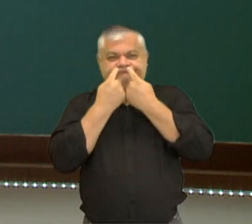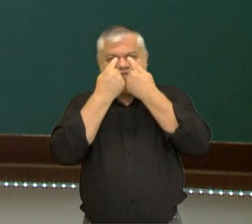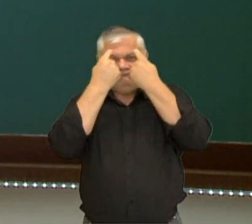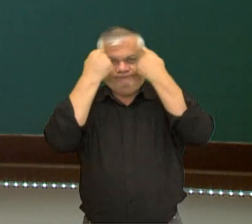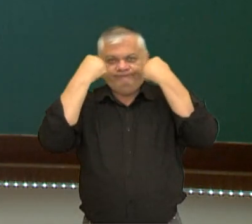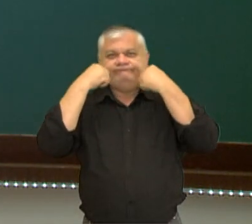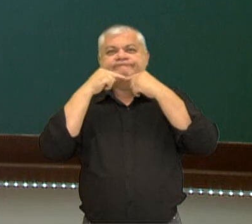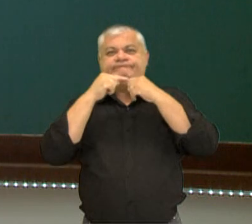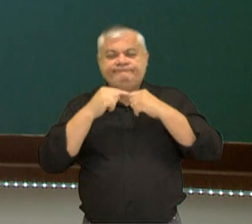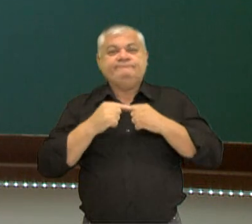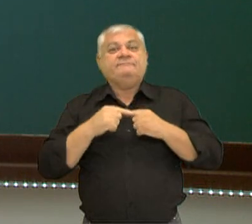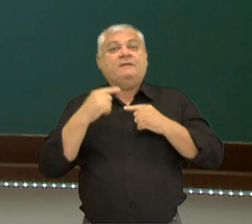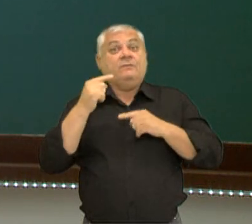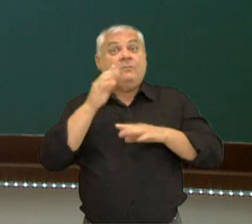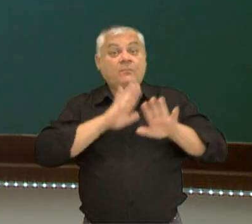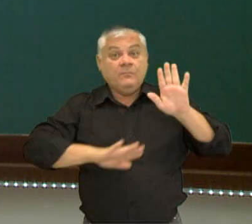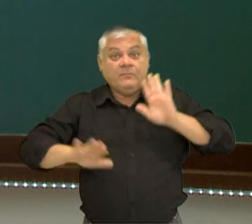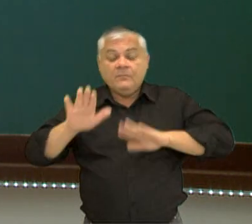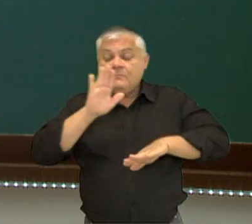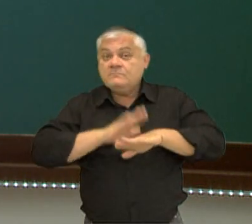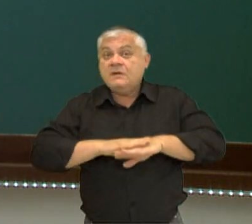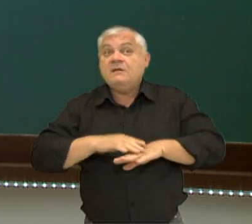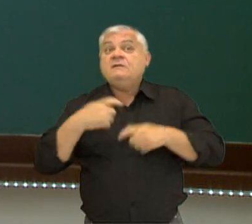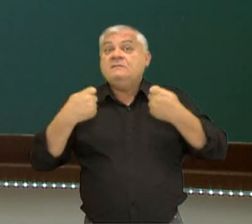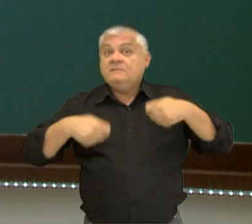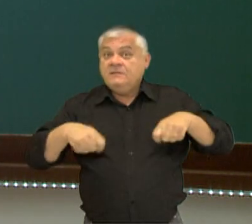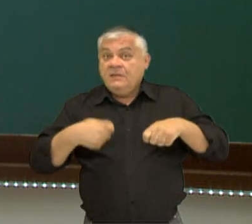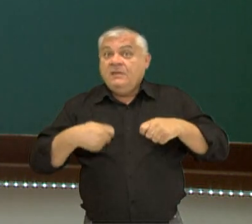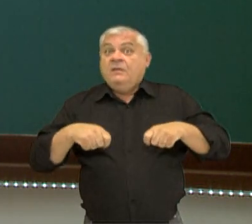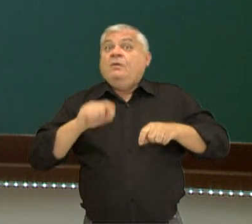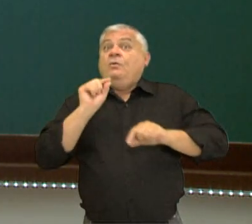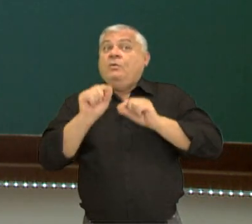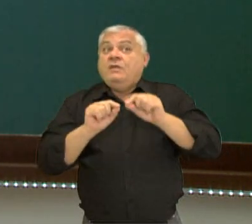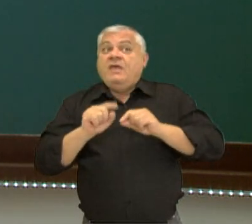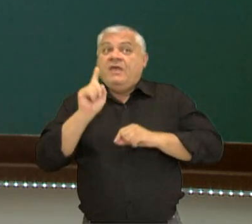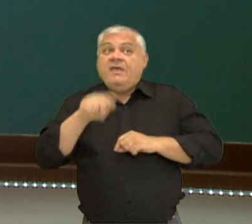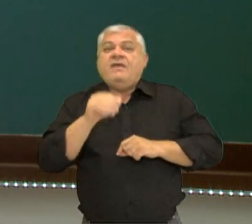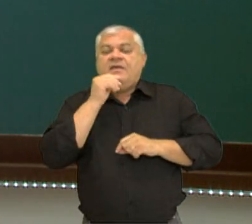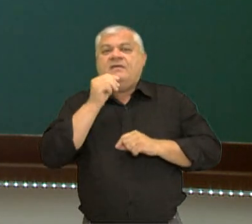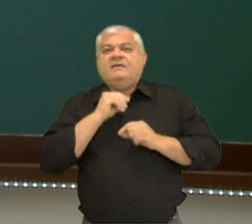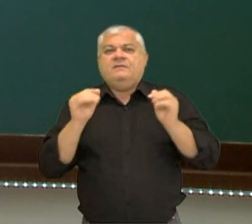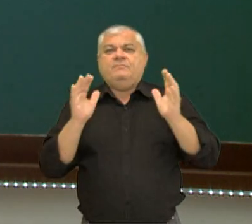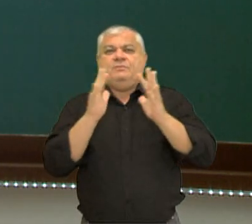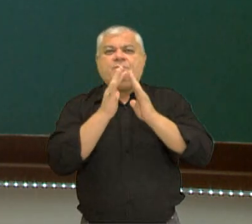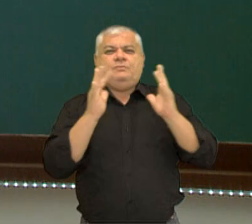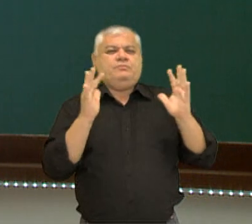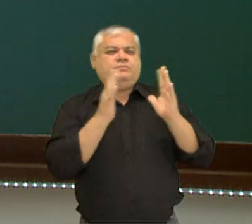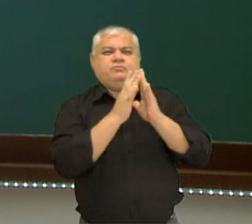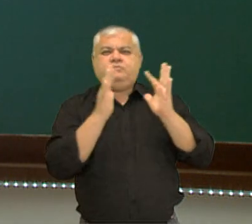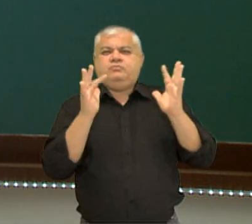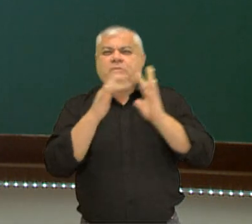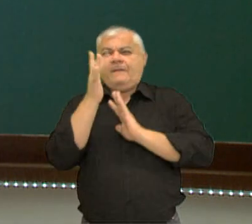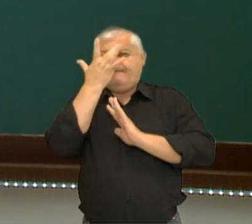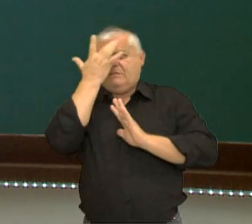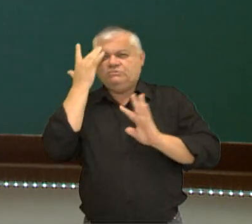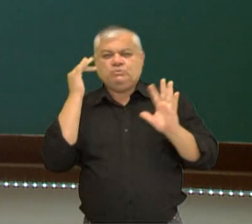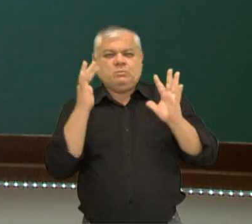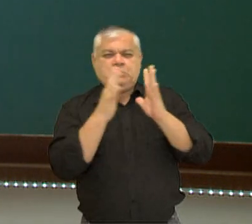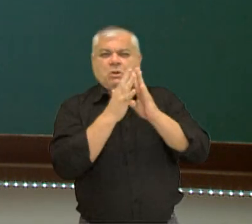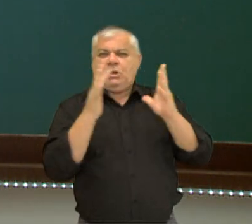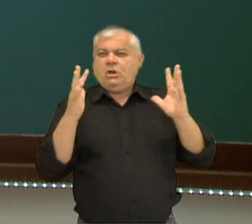que um dos ambientes que mais favorece a transmissão dessa doença são os ambientes com aglomerações